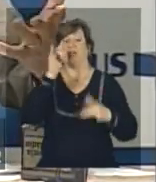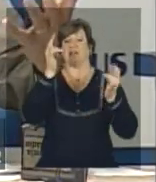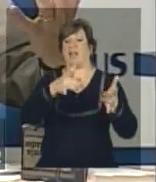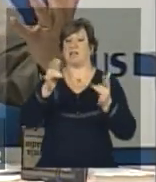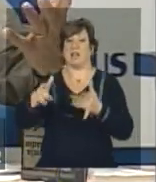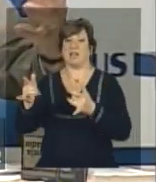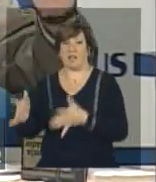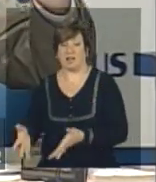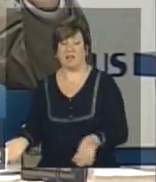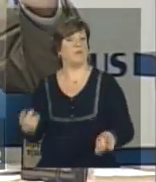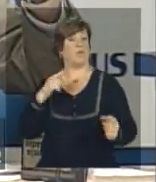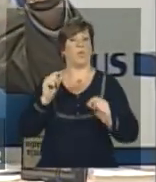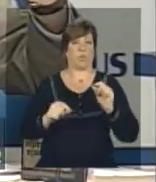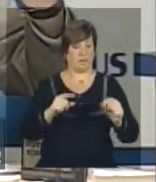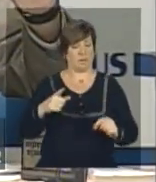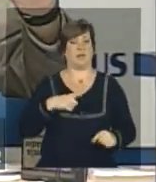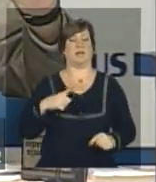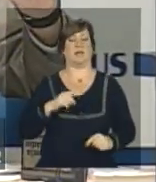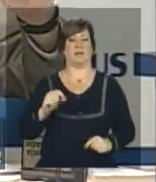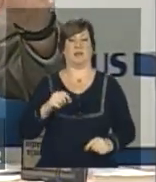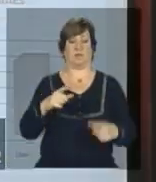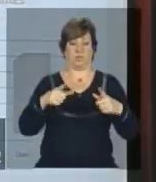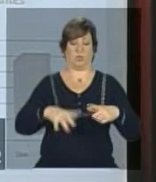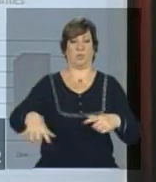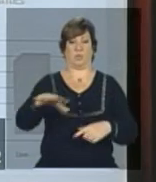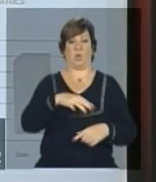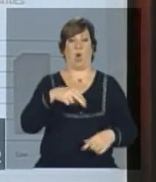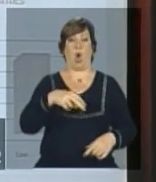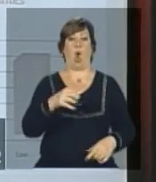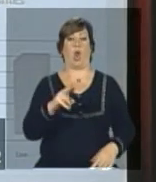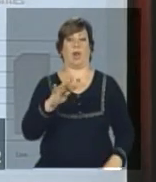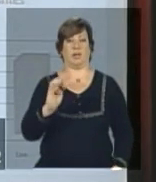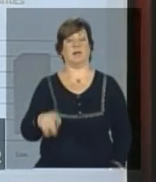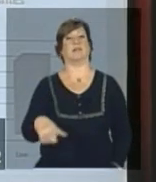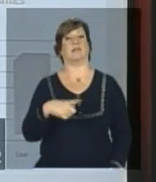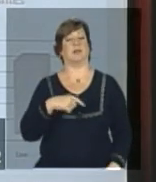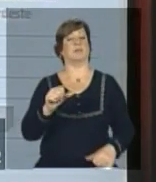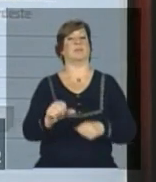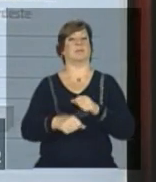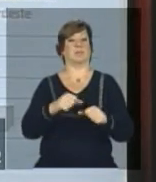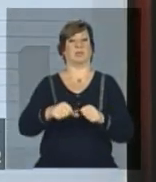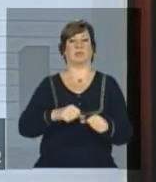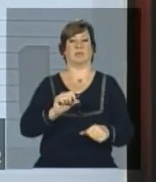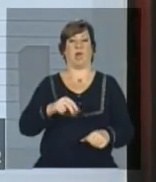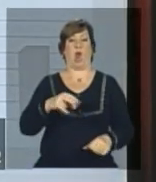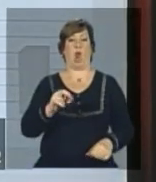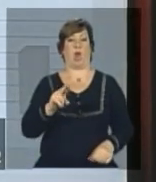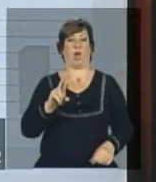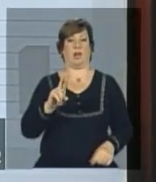de criadores naquele bairro. Aqui é a região norte, aí a gente vai ver que muda para a região